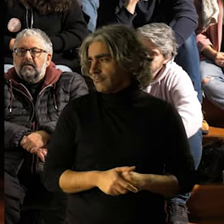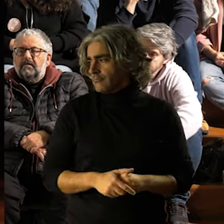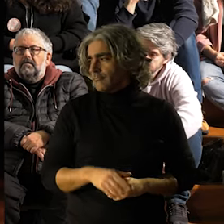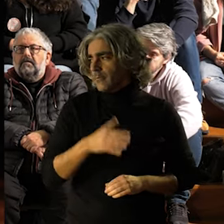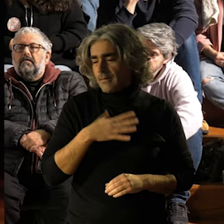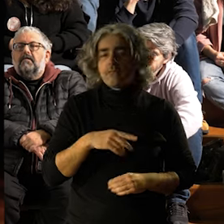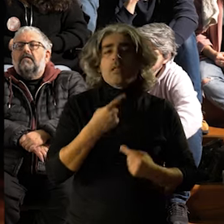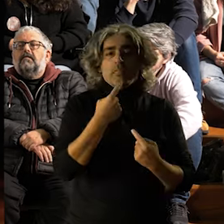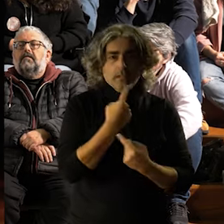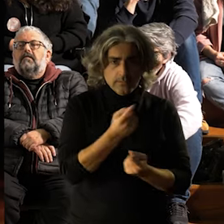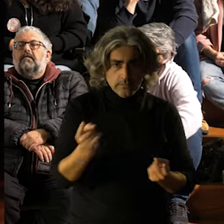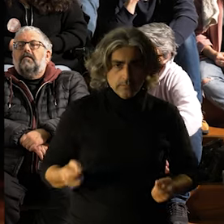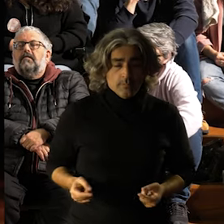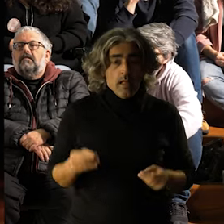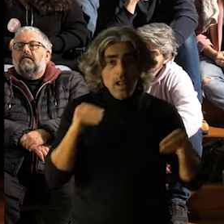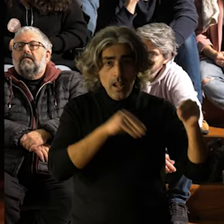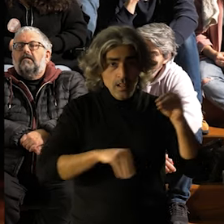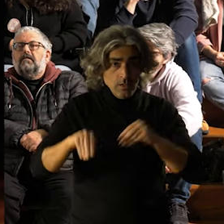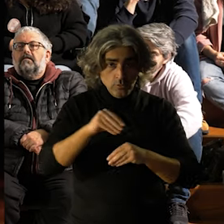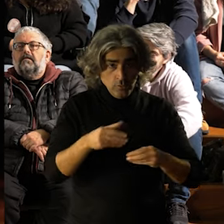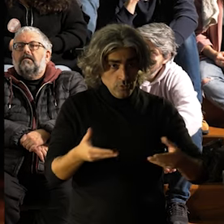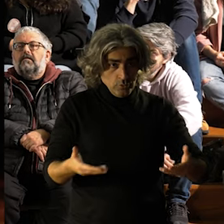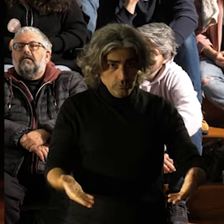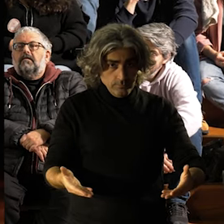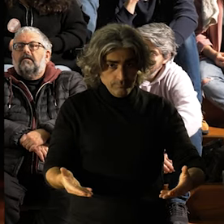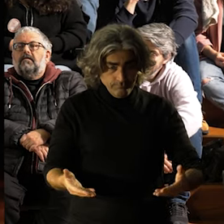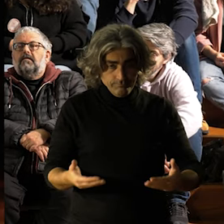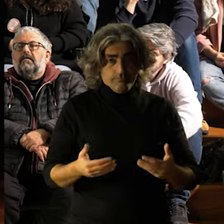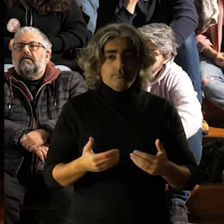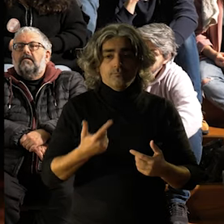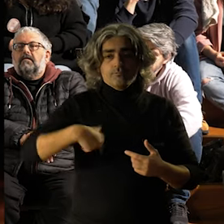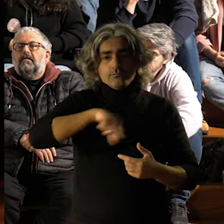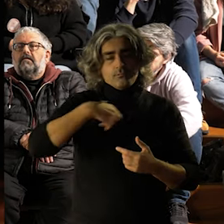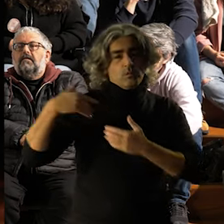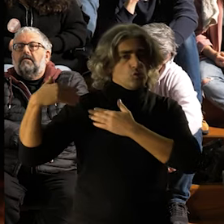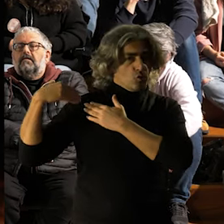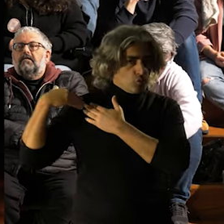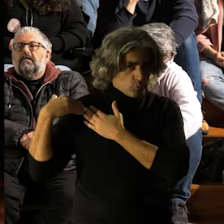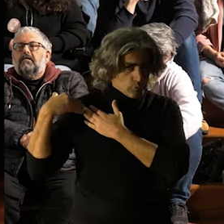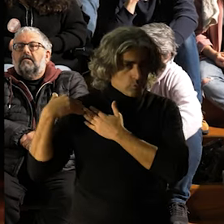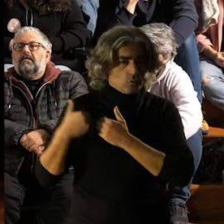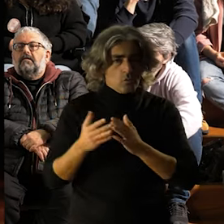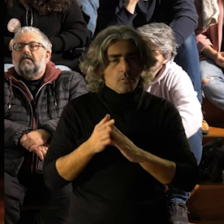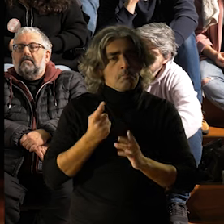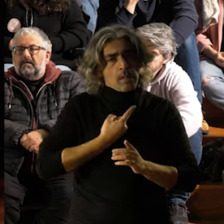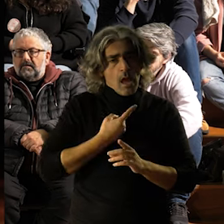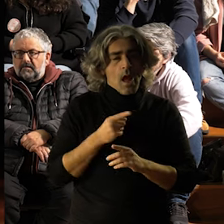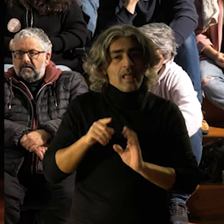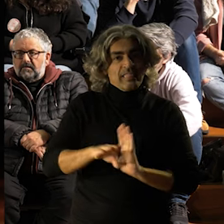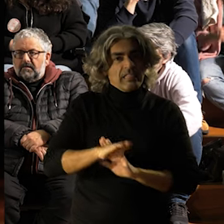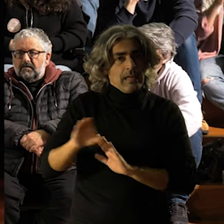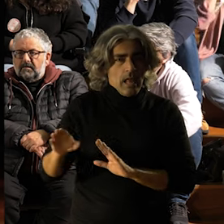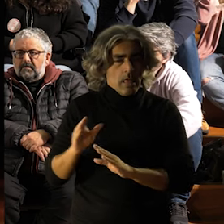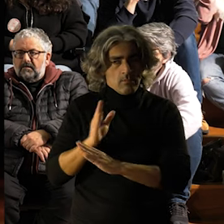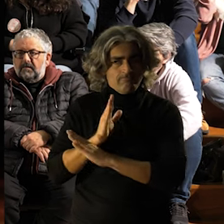Dizer que nestas eleições toda a nossa responsabilidade é travar a direita,